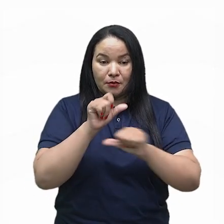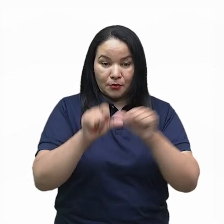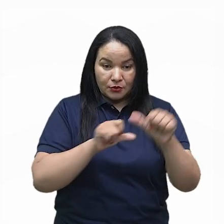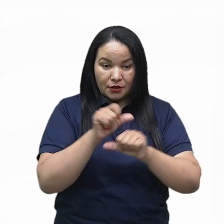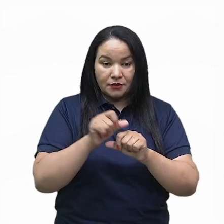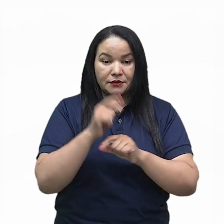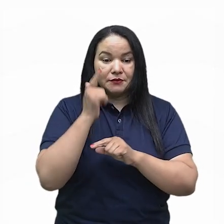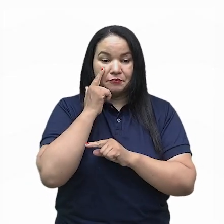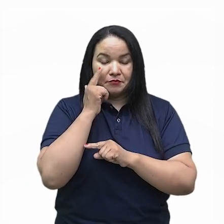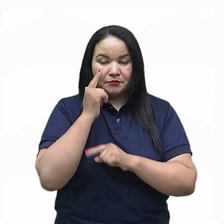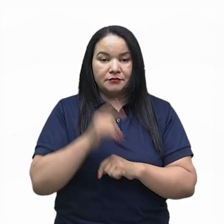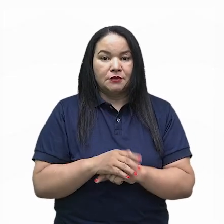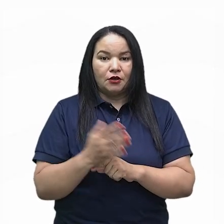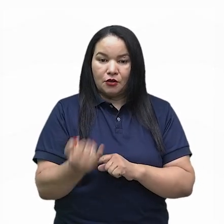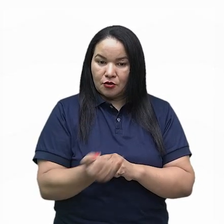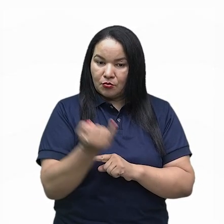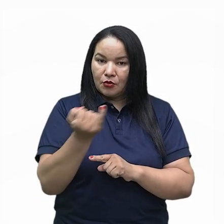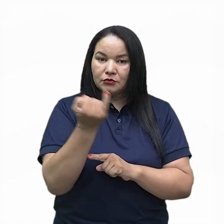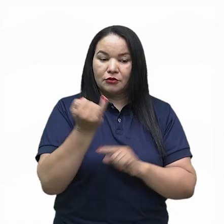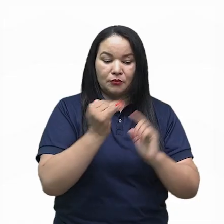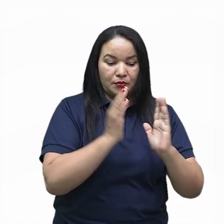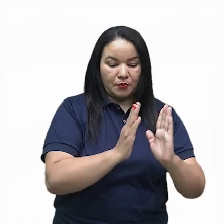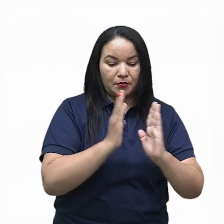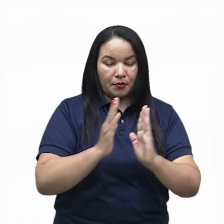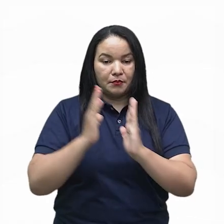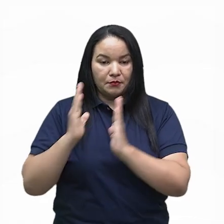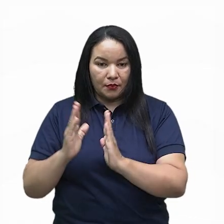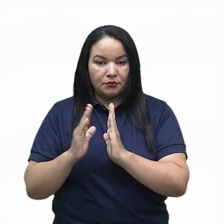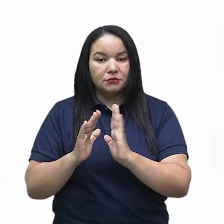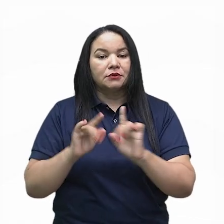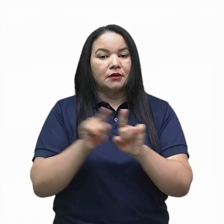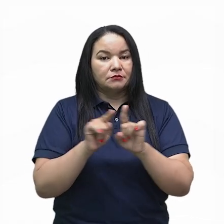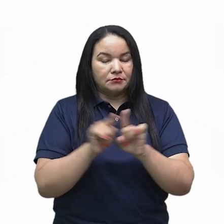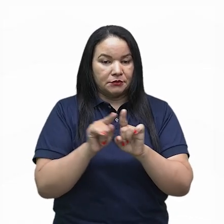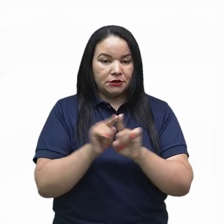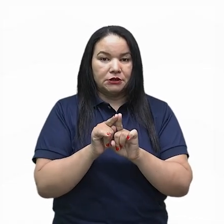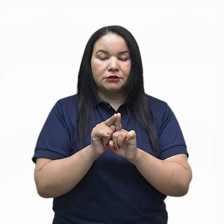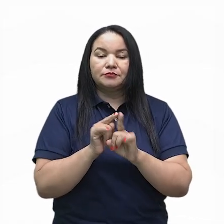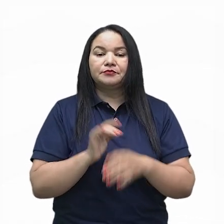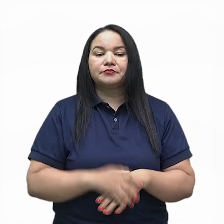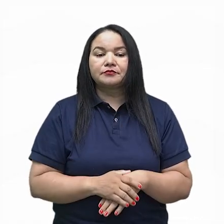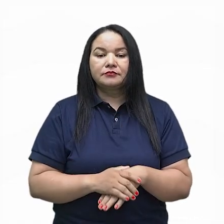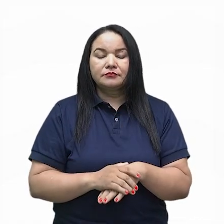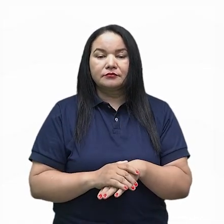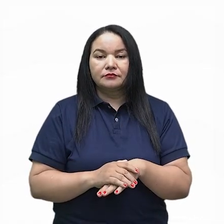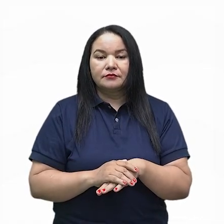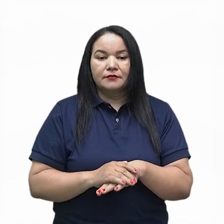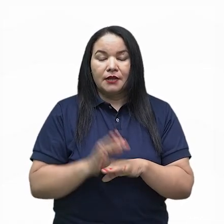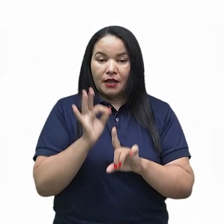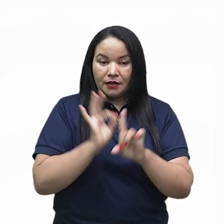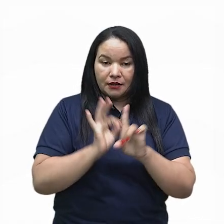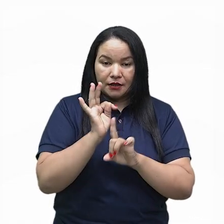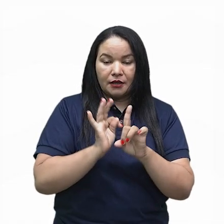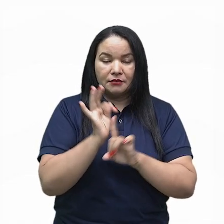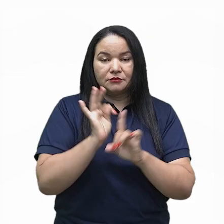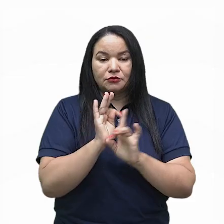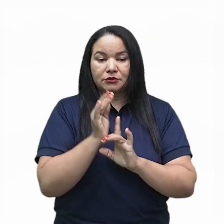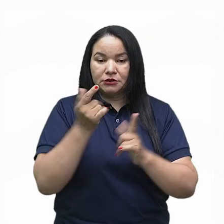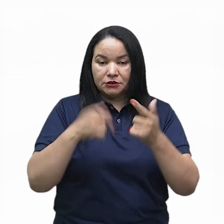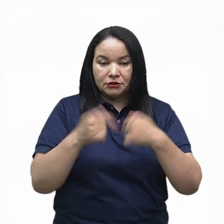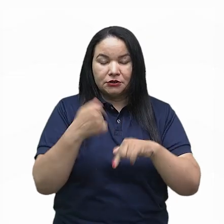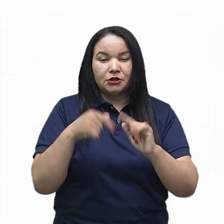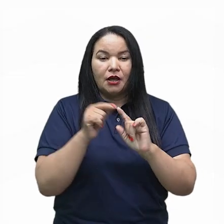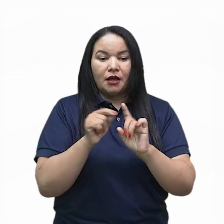estado físico, elas vão ser importantes lá na termoquímica para determinar quem libera, quem absorve, tá? Então,